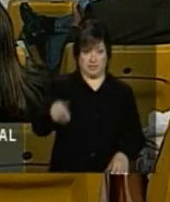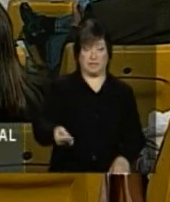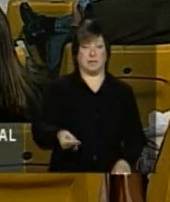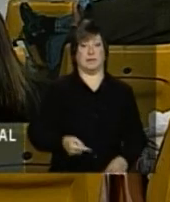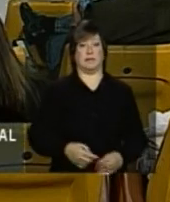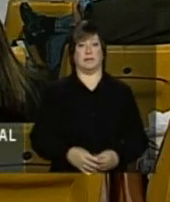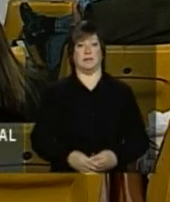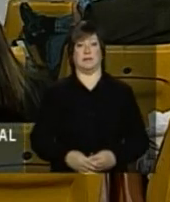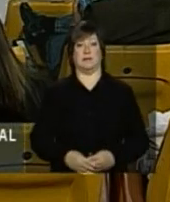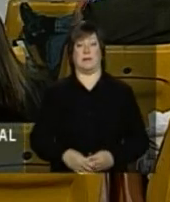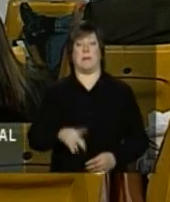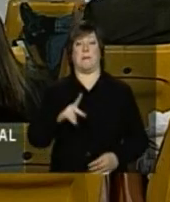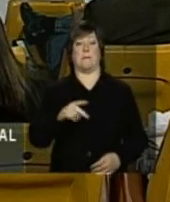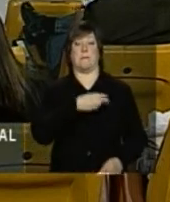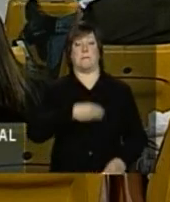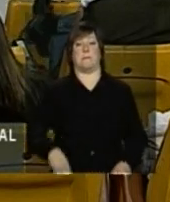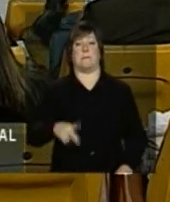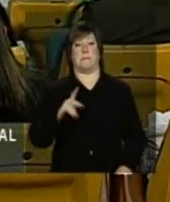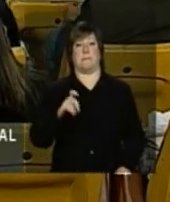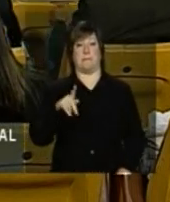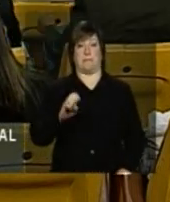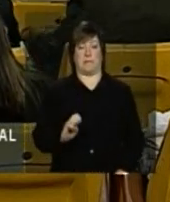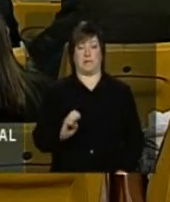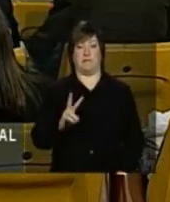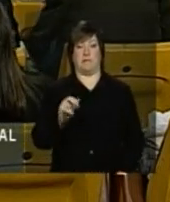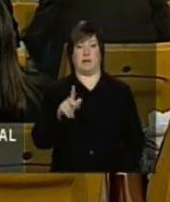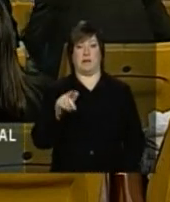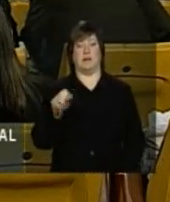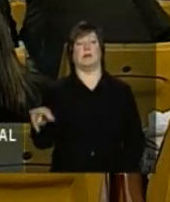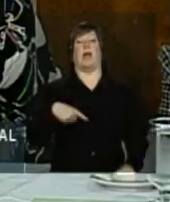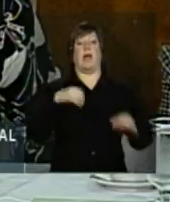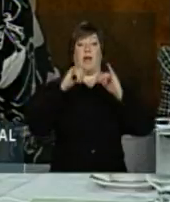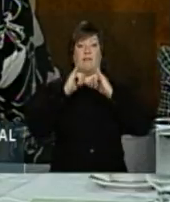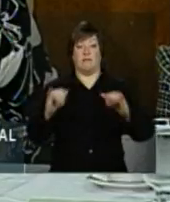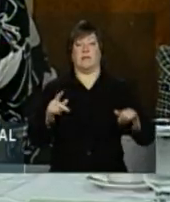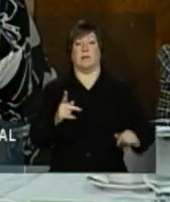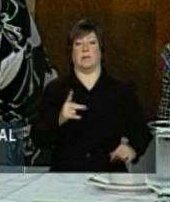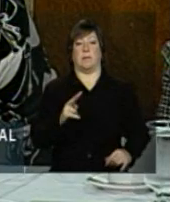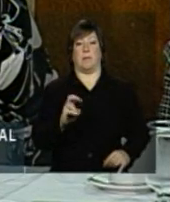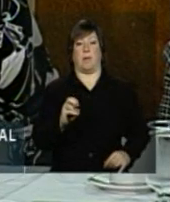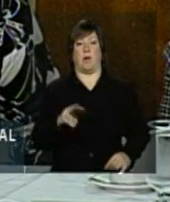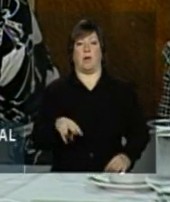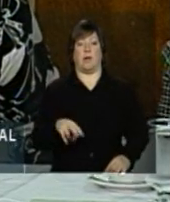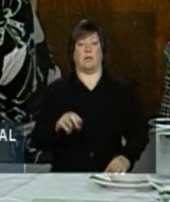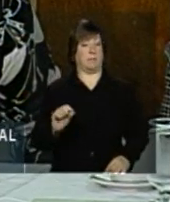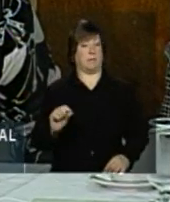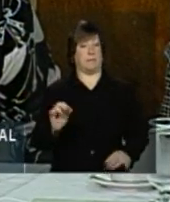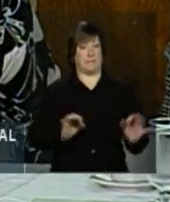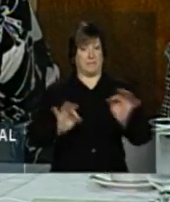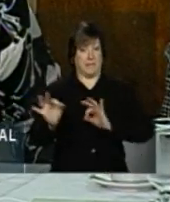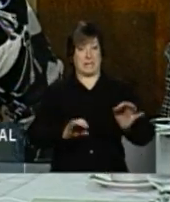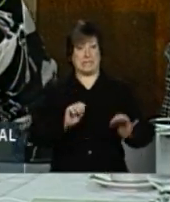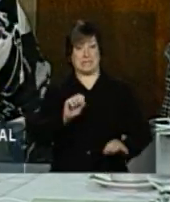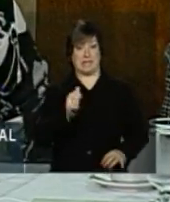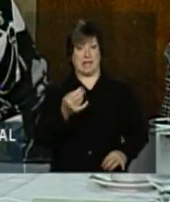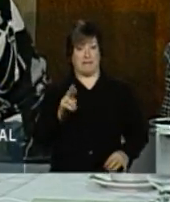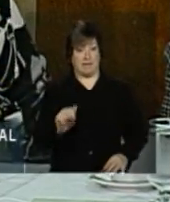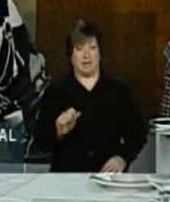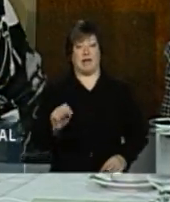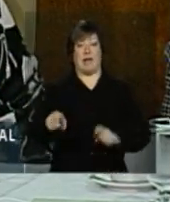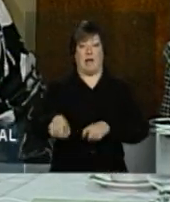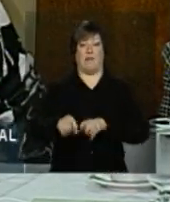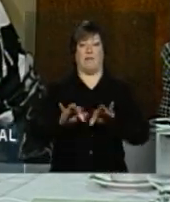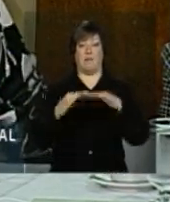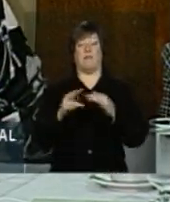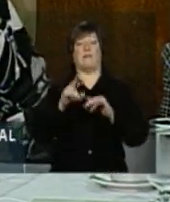ministro Pepe Vargas a no anúncio do do PRONAF no anúncio do plano safra da Agricultura Familiar